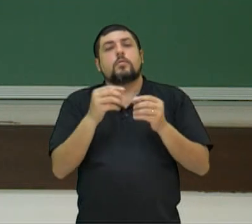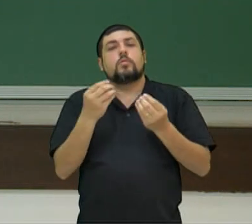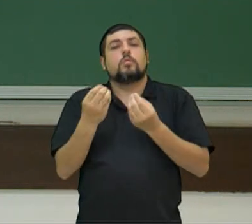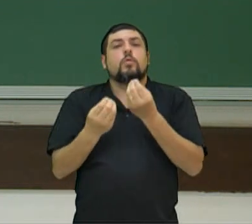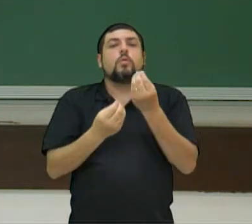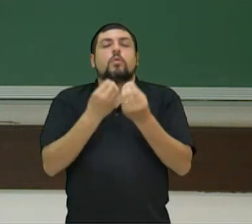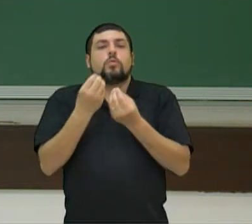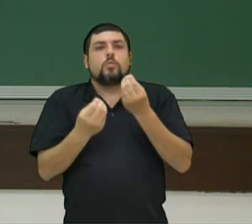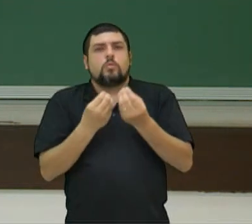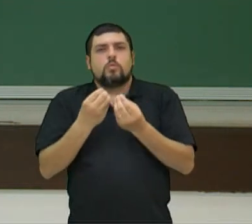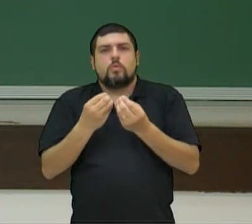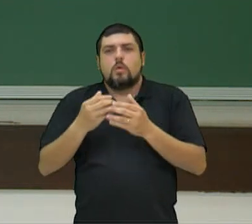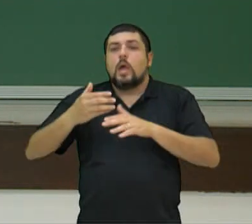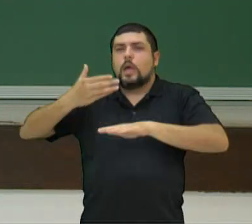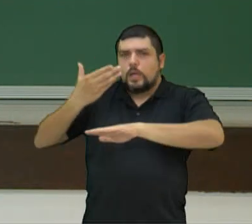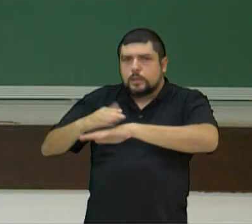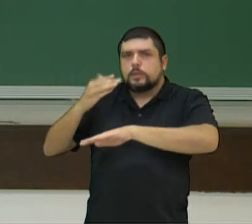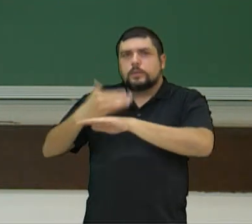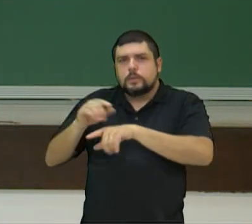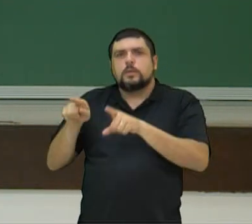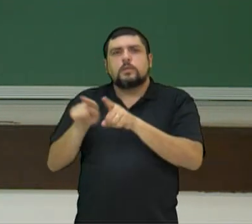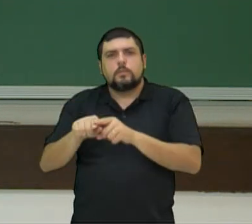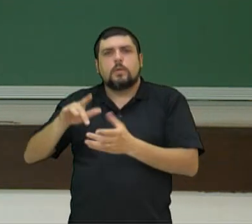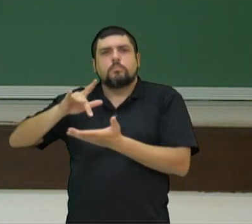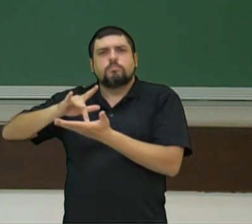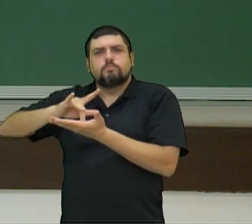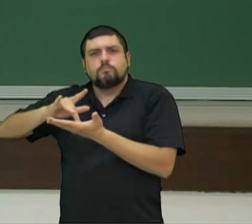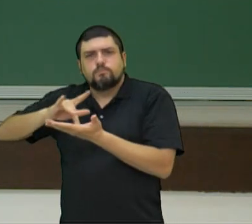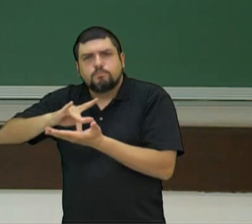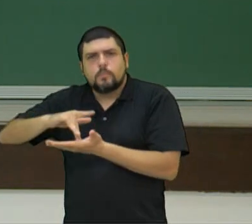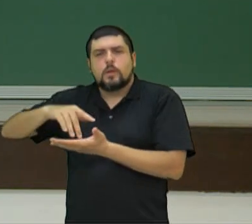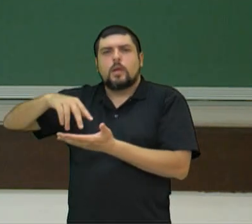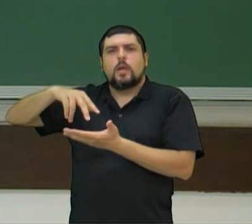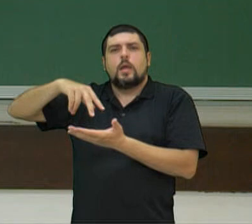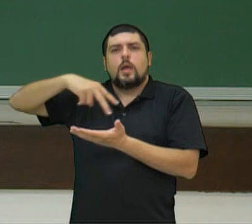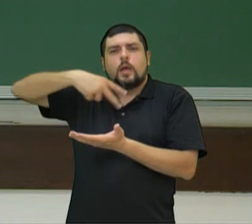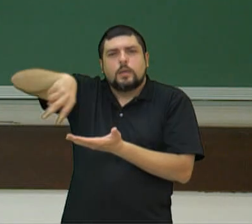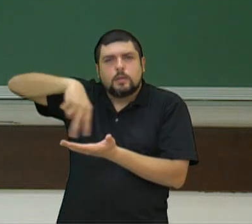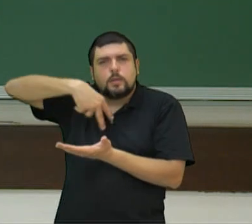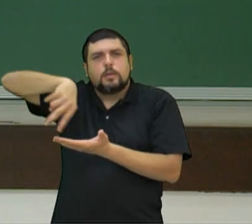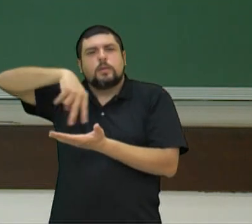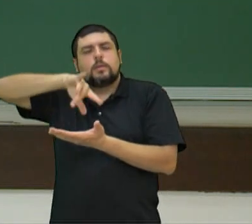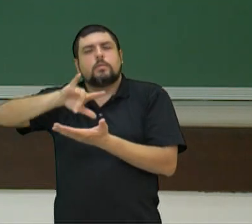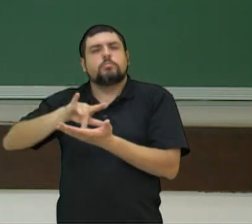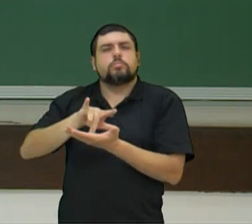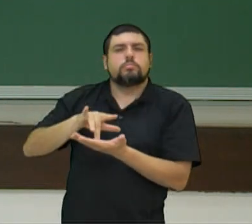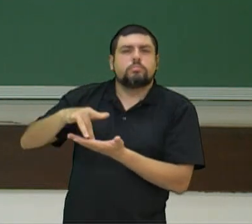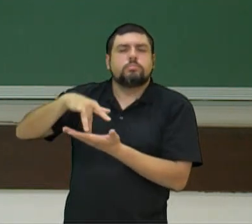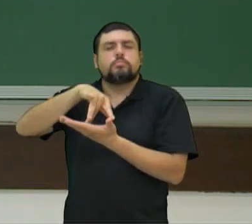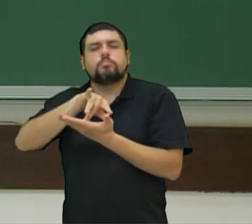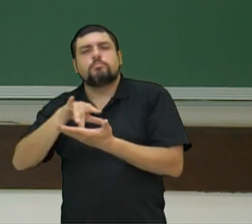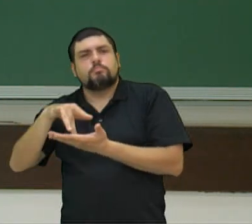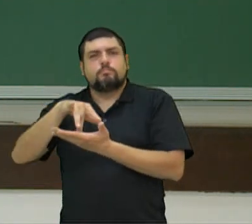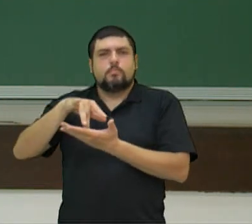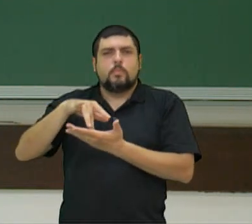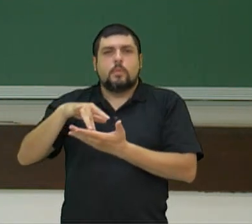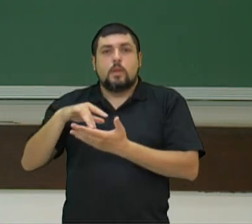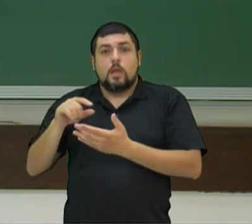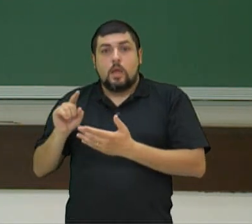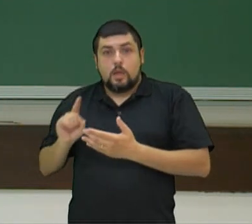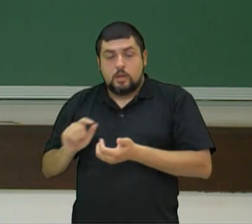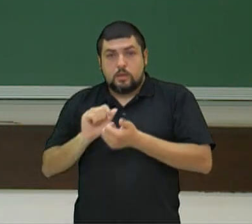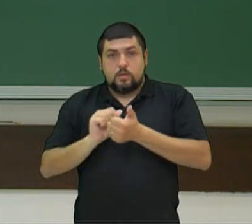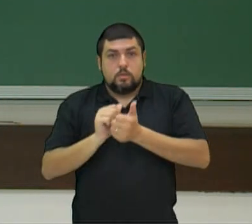intensivo de balé, de dança, de ritmo, né? Então é um esporte realmente que exige muito